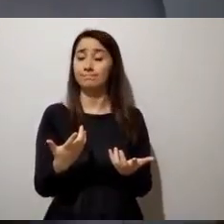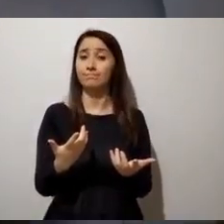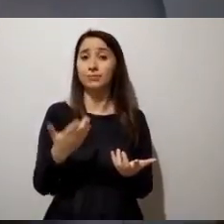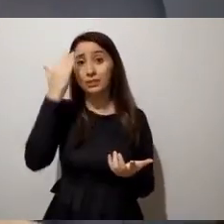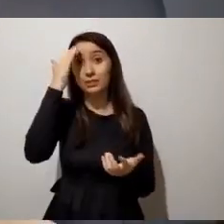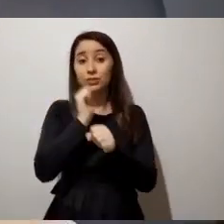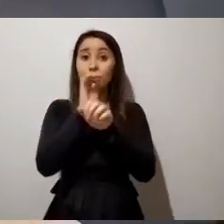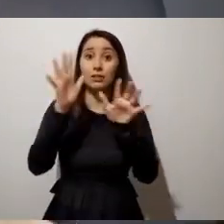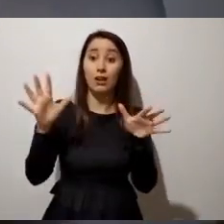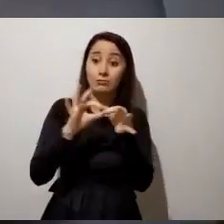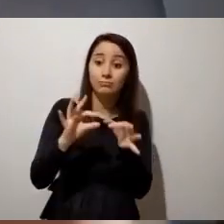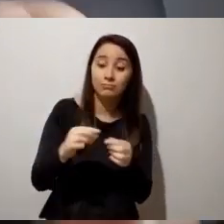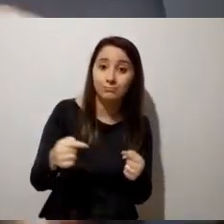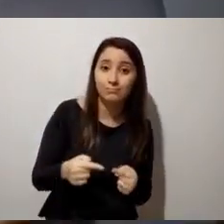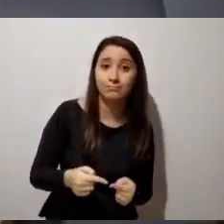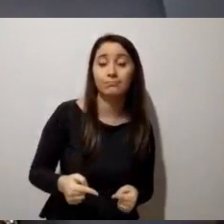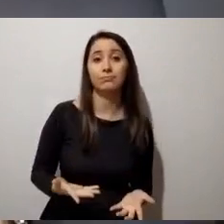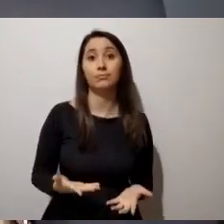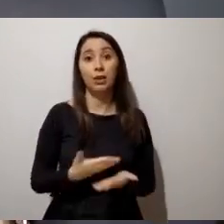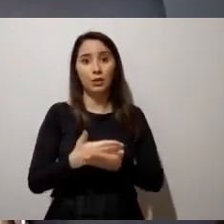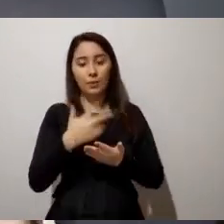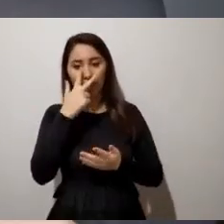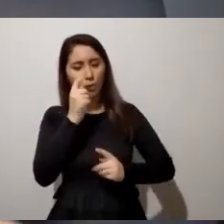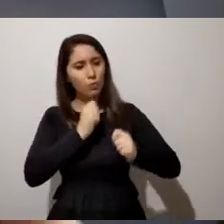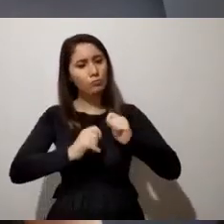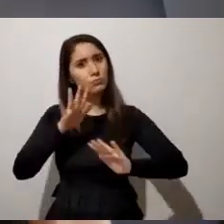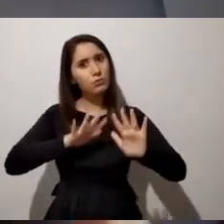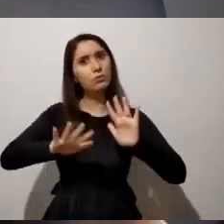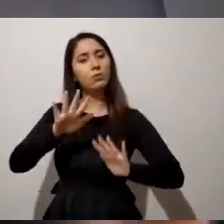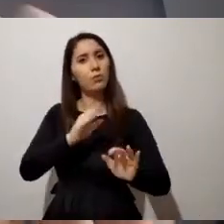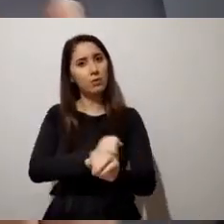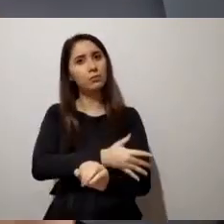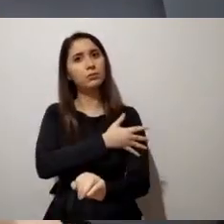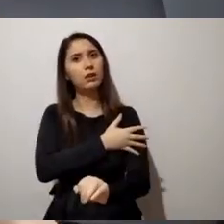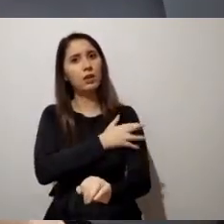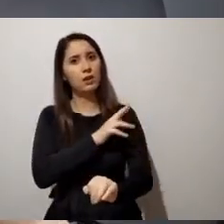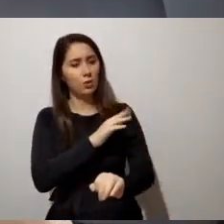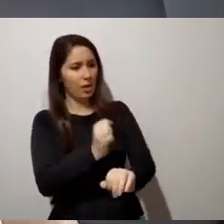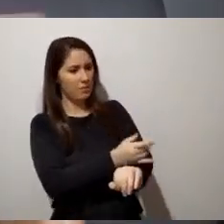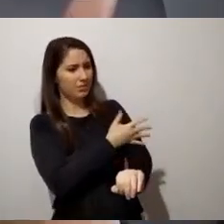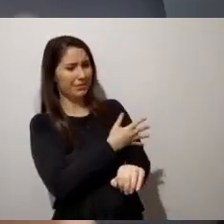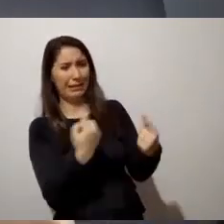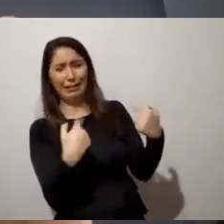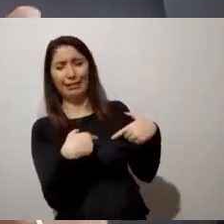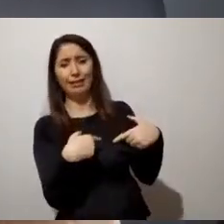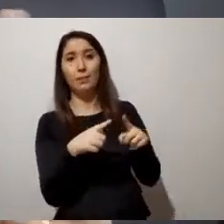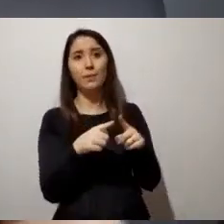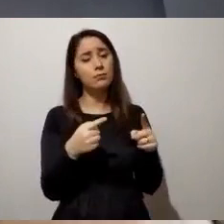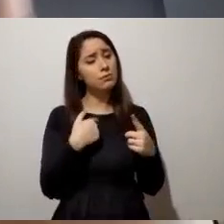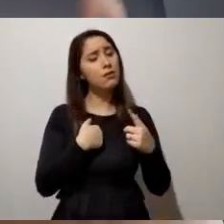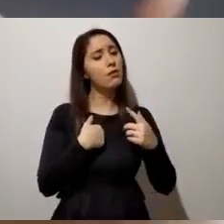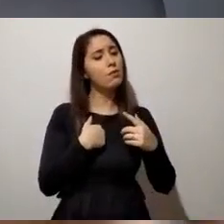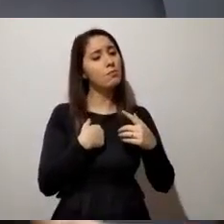entender isso começa a te colocar no controle dessas emoções, não mais deixando elas te dominarem, mas você